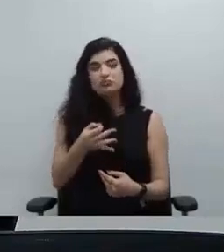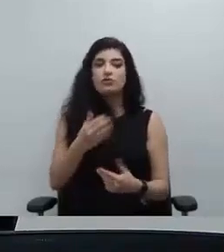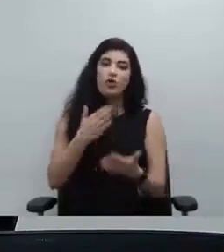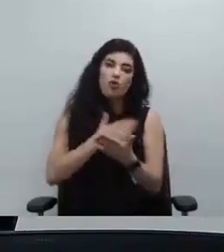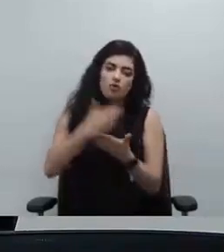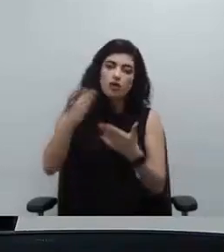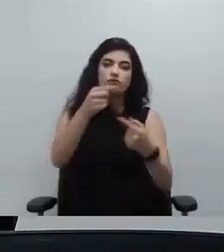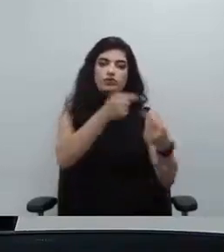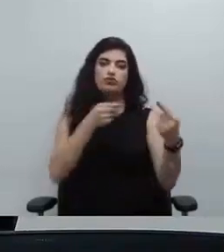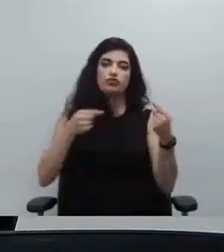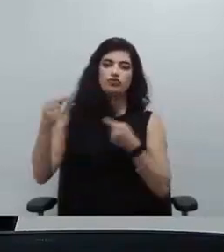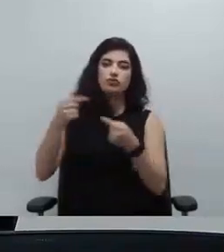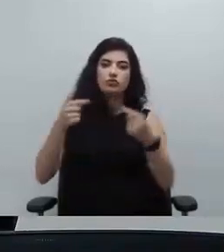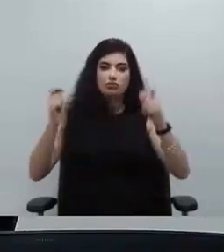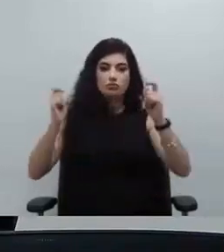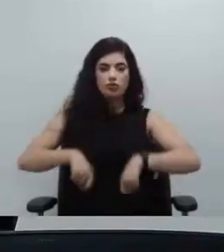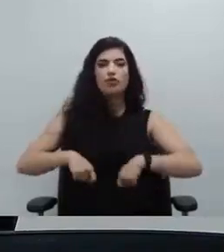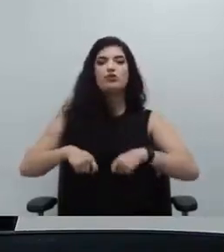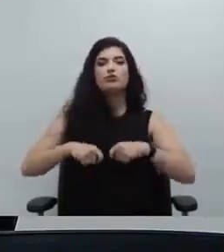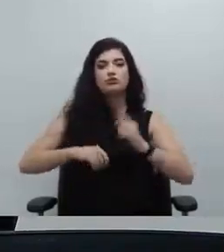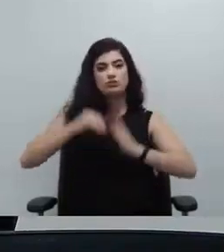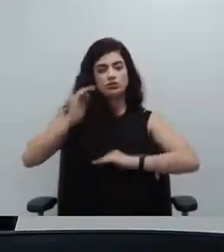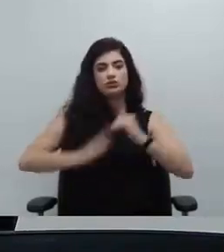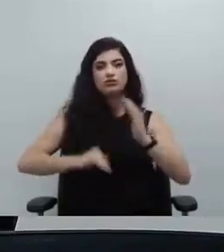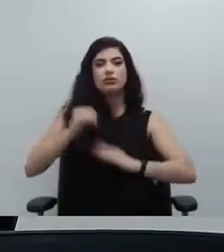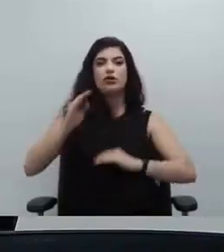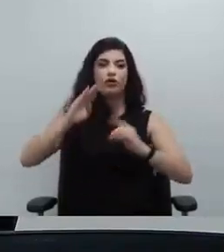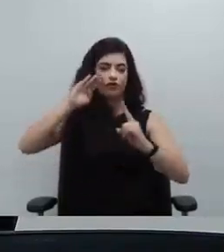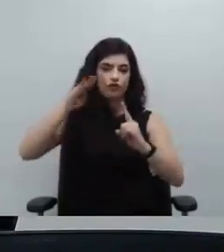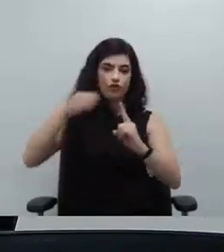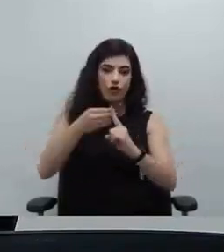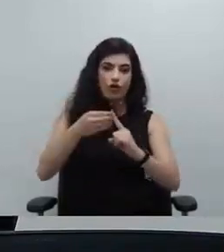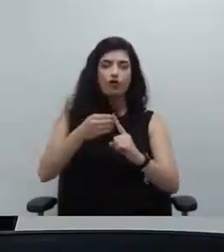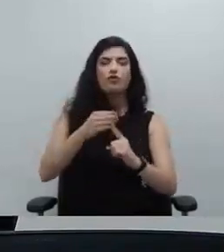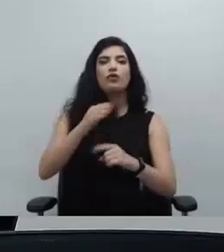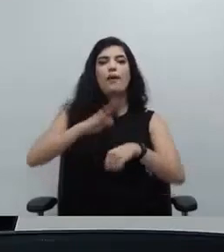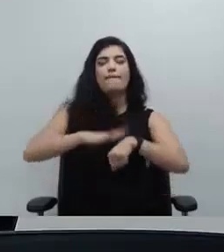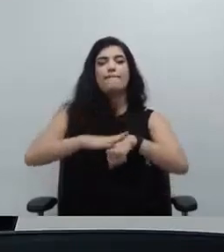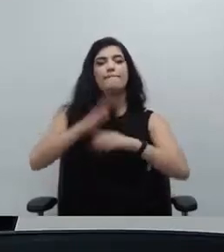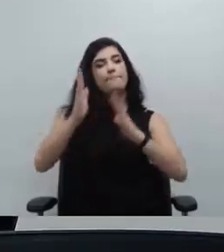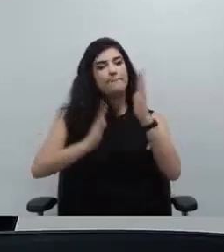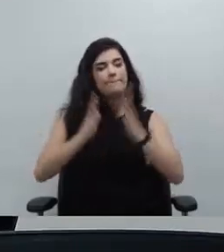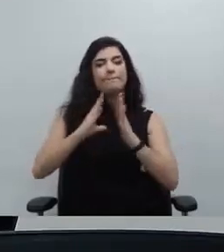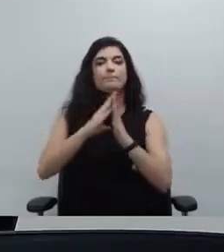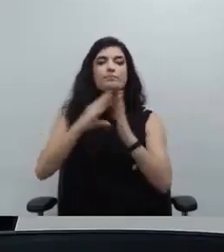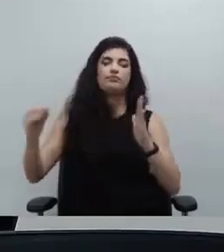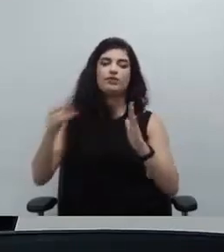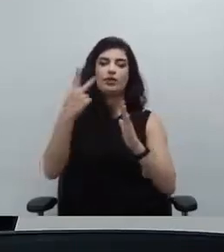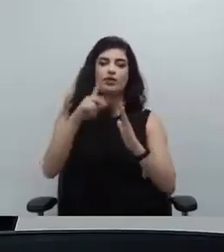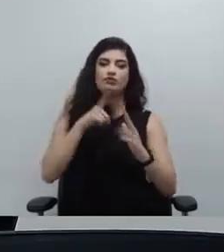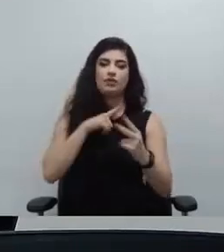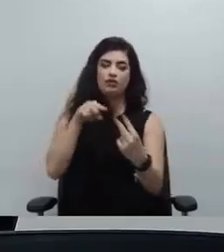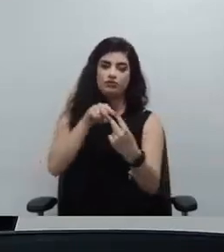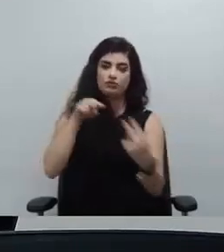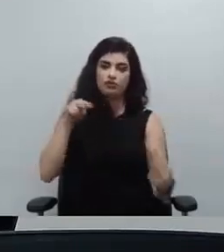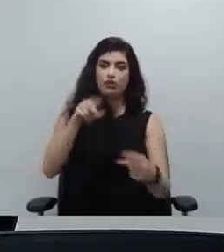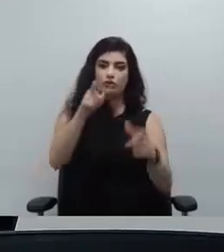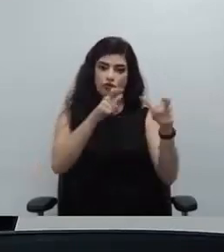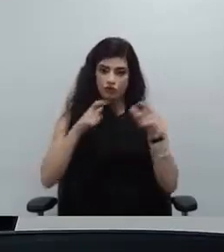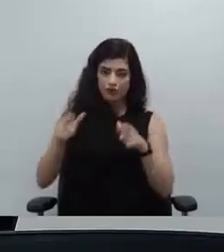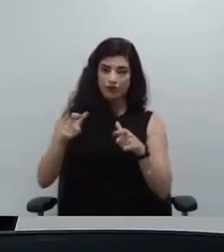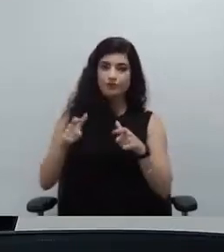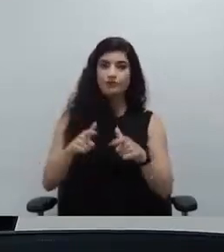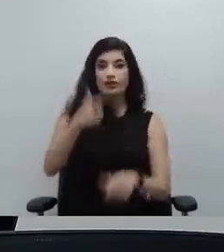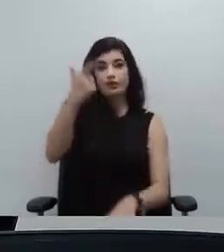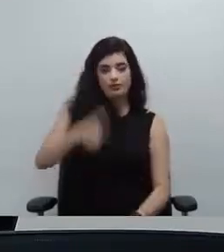iniciadas discussões sobre a possibilidade de descentralizar o modelo de pré-conferências das unidades. Por fim,